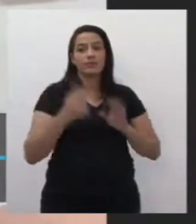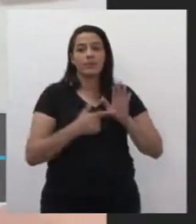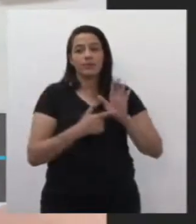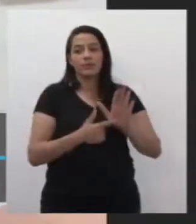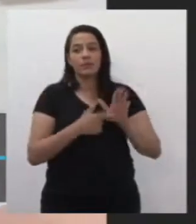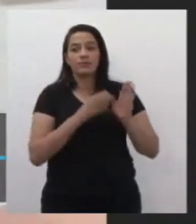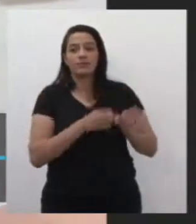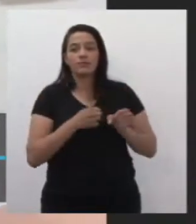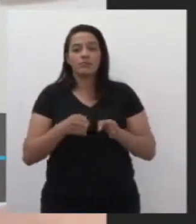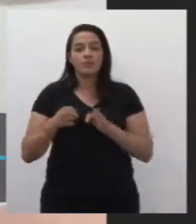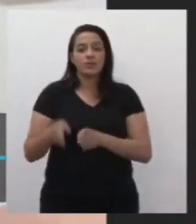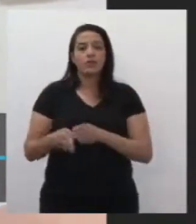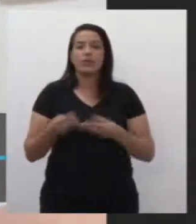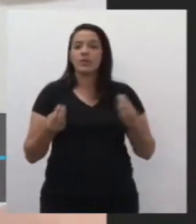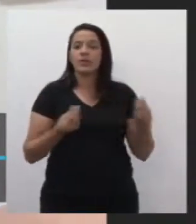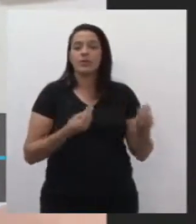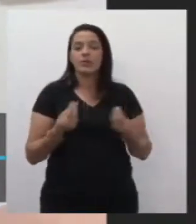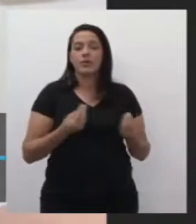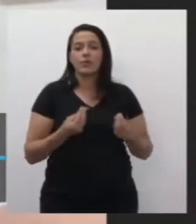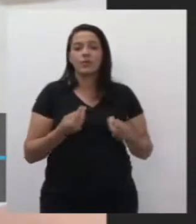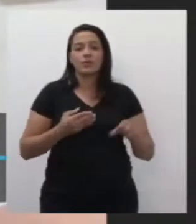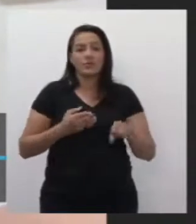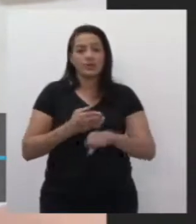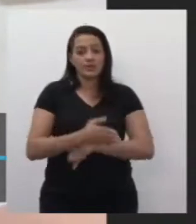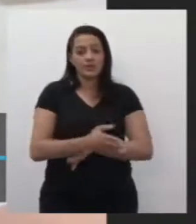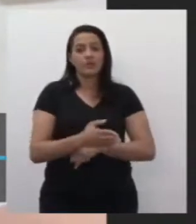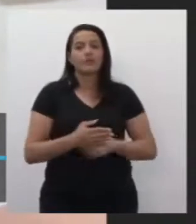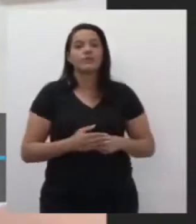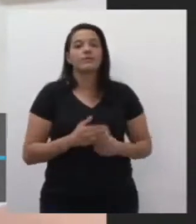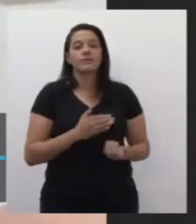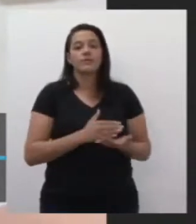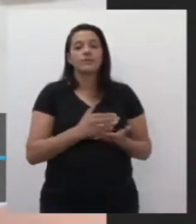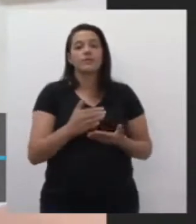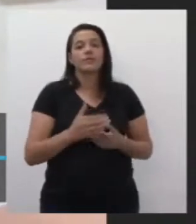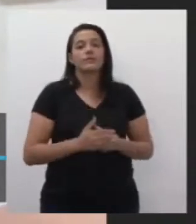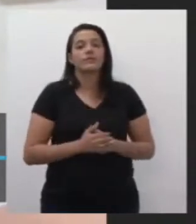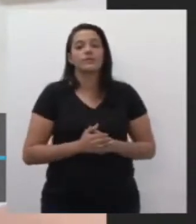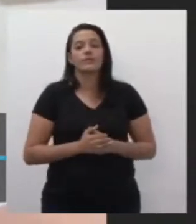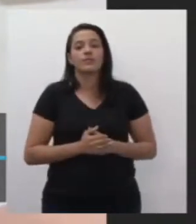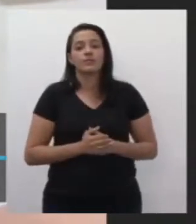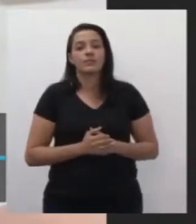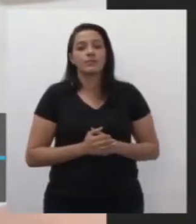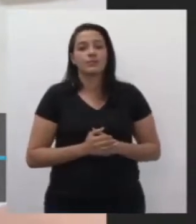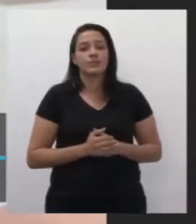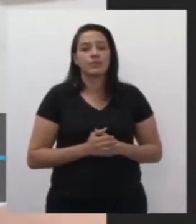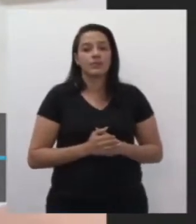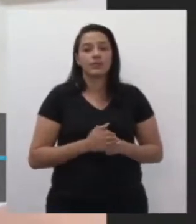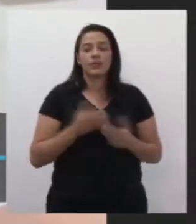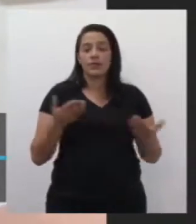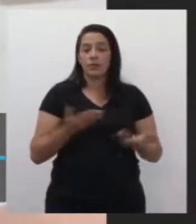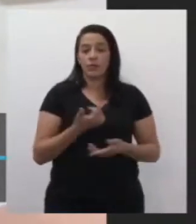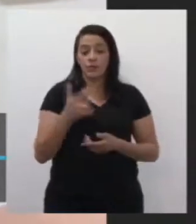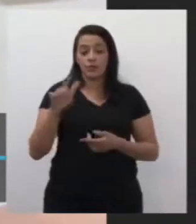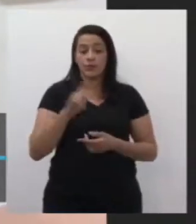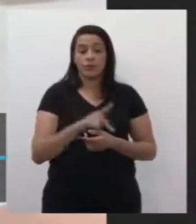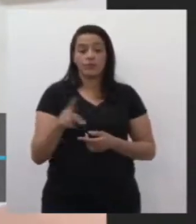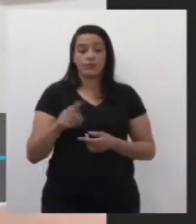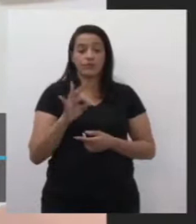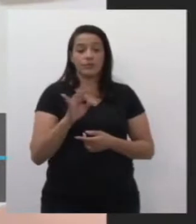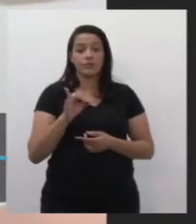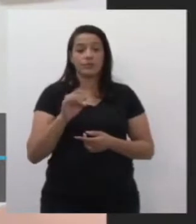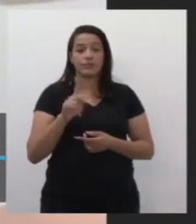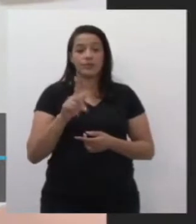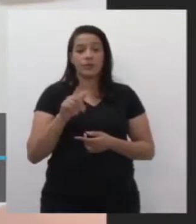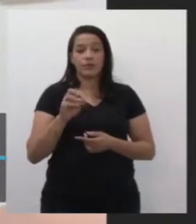passo a passo como fazer esse acesso inicial. O professor Tiago pergunta como os professores